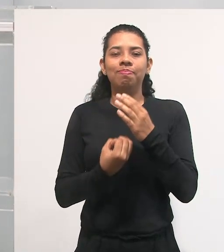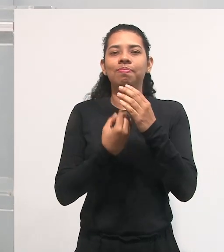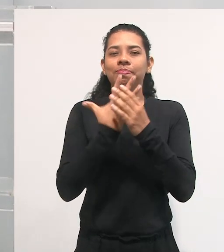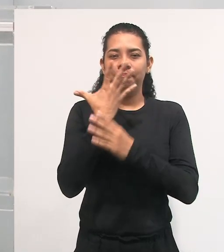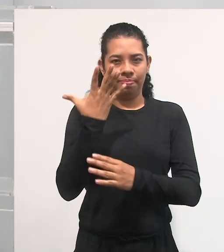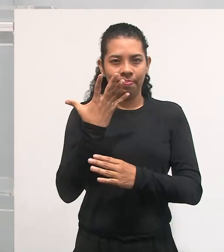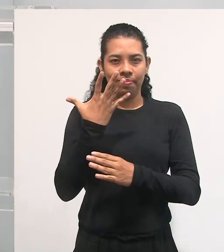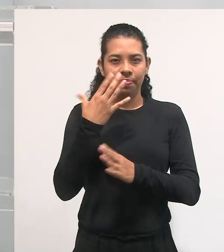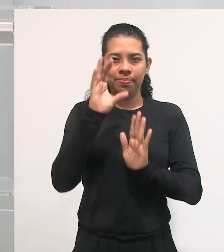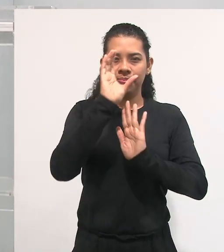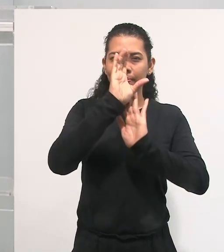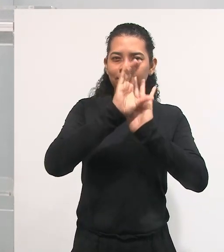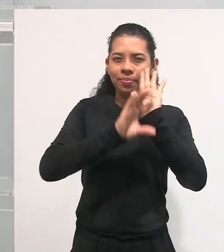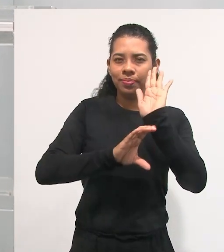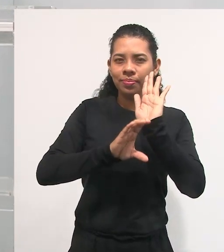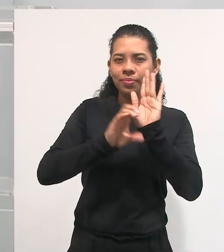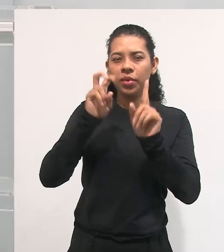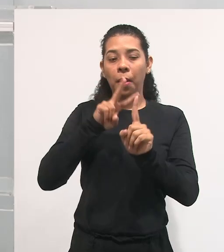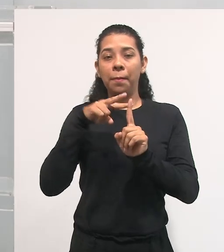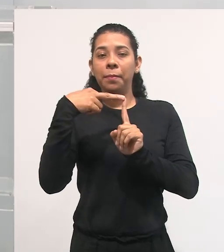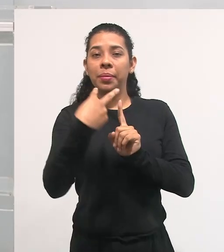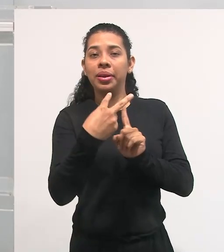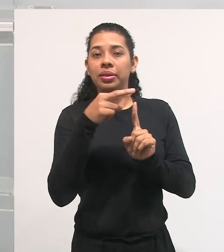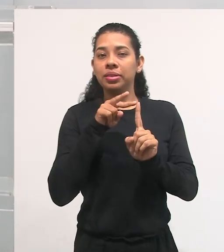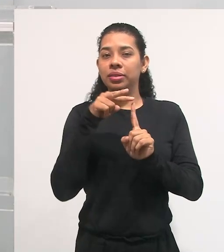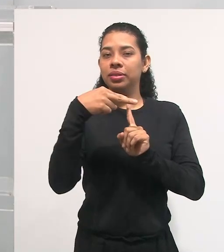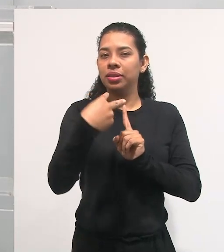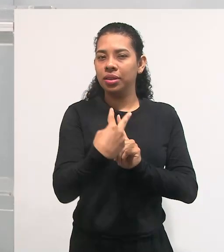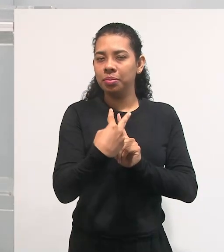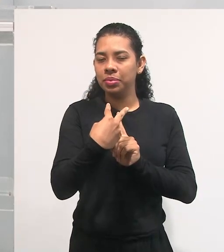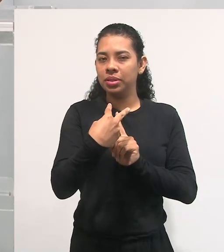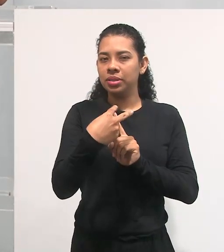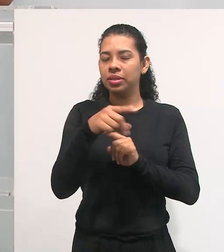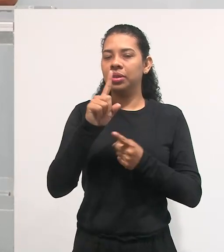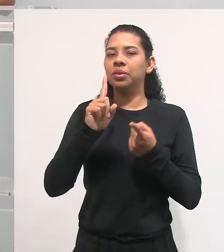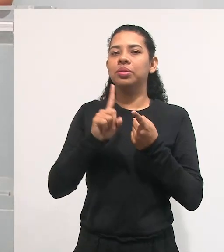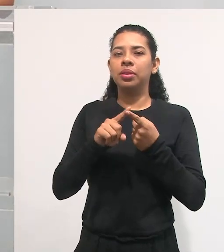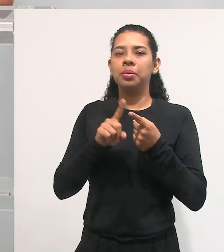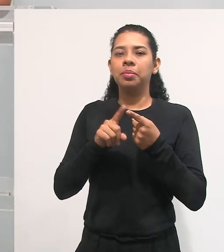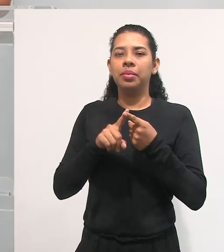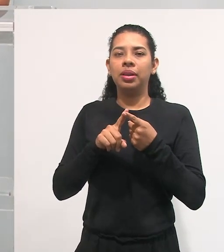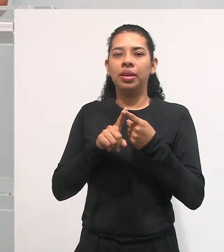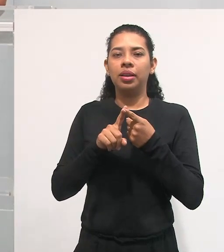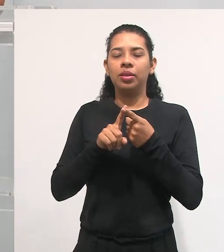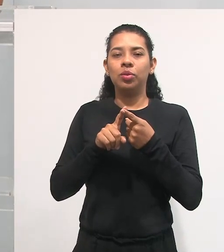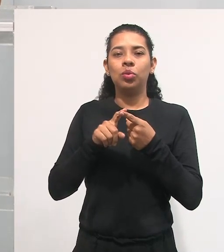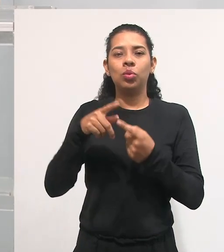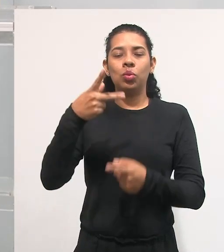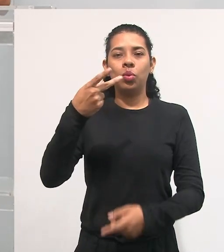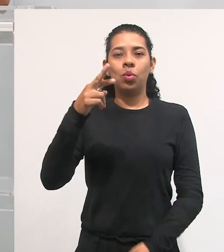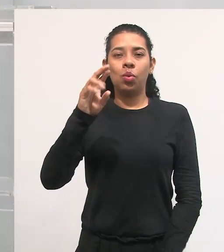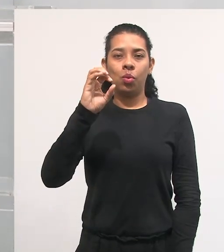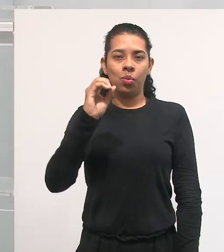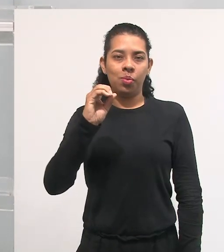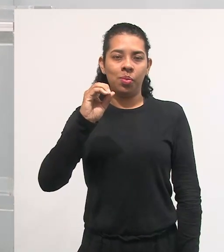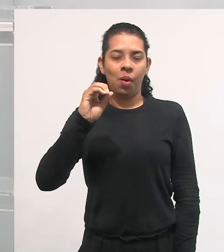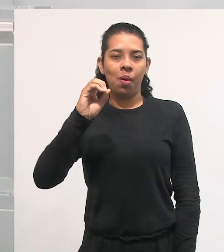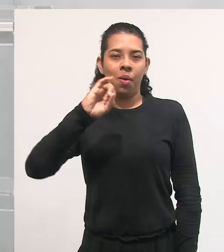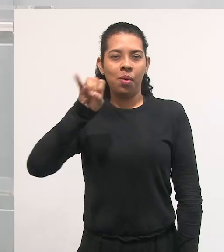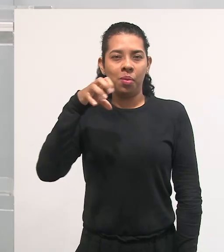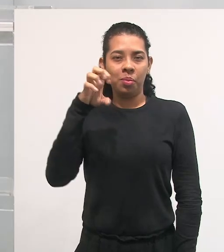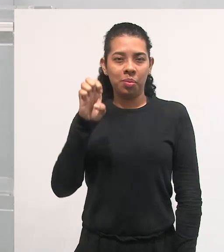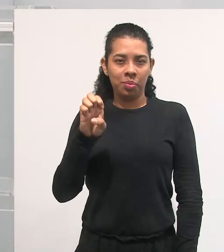reflexão a respeito do currículo e também do projeto político-pedagógico porque o projeto político-pedagógico é uma